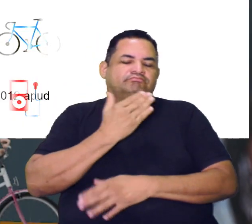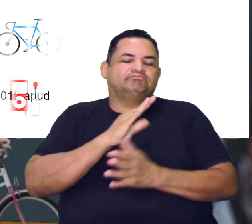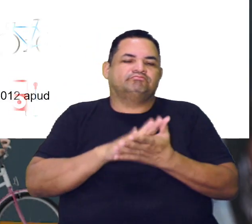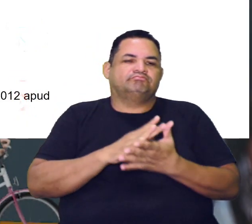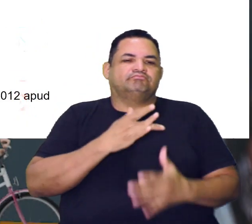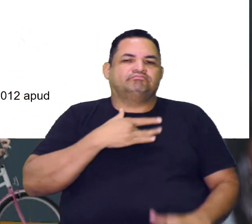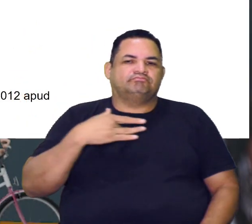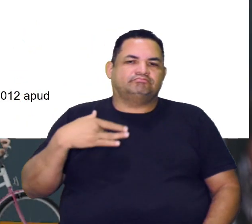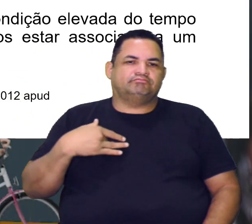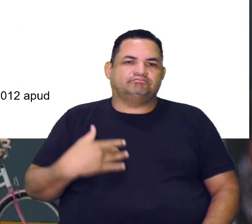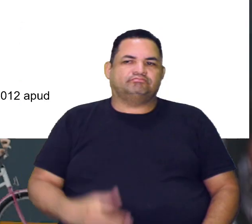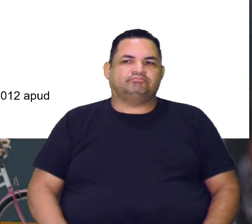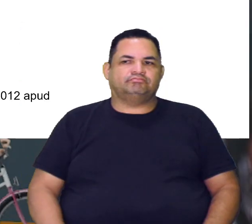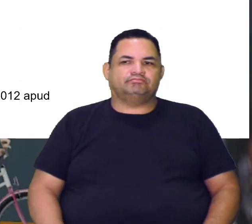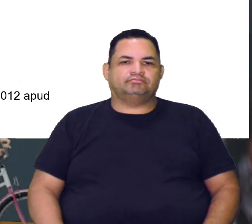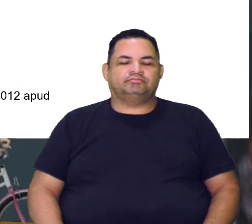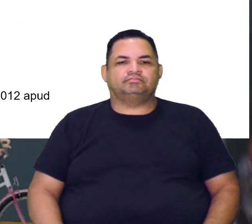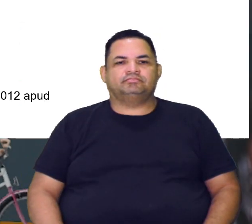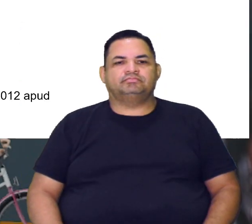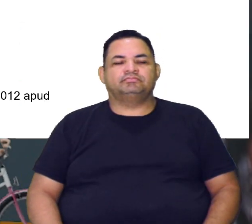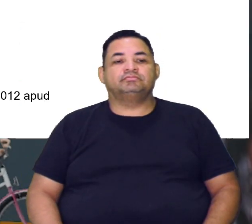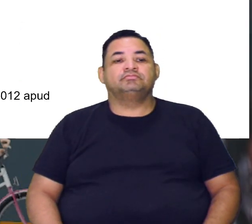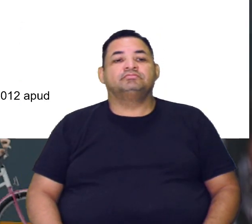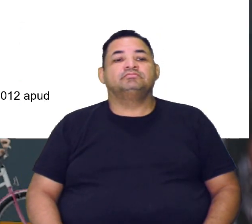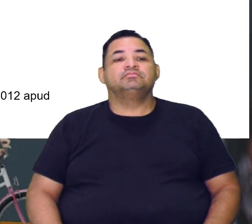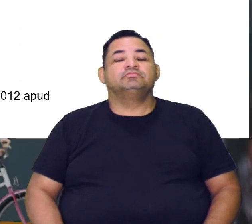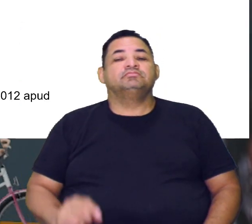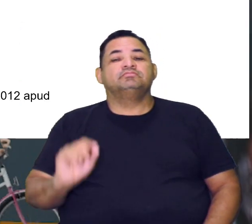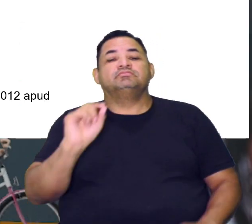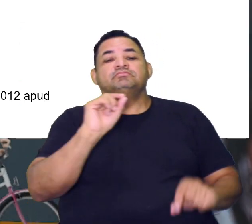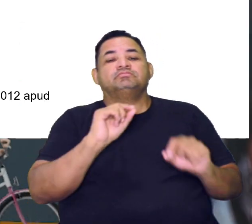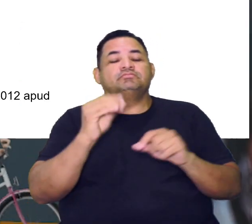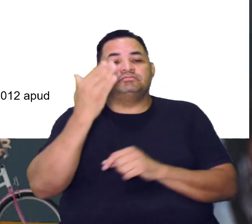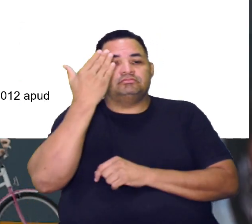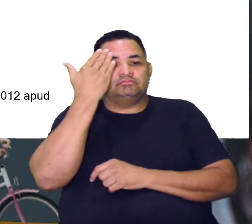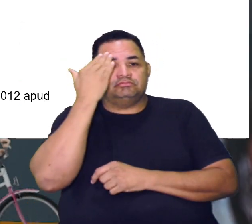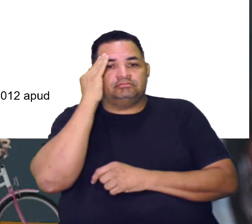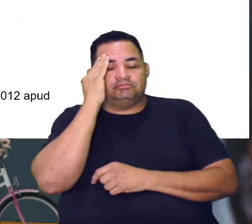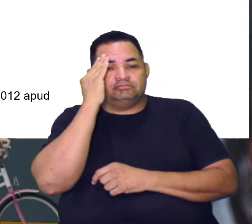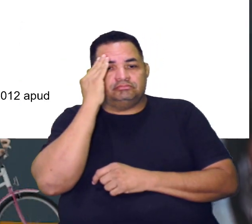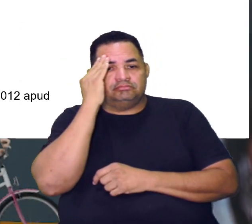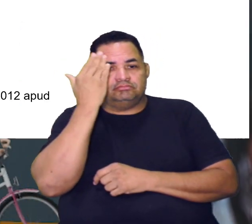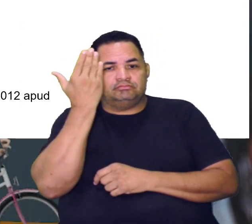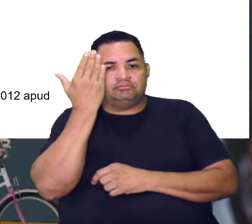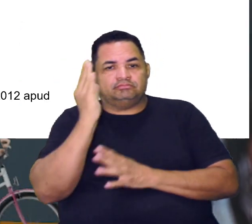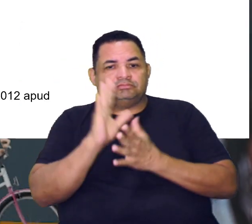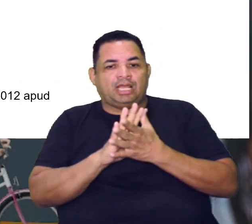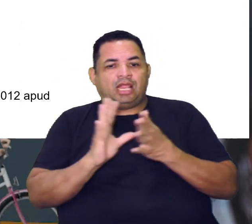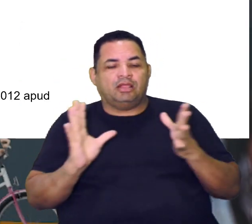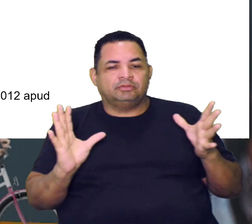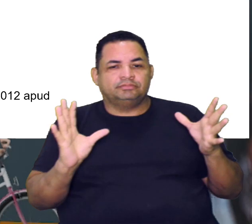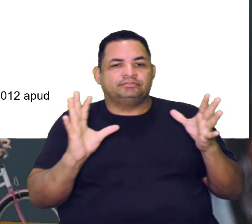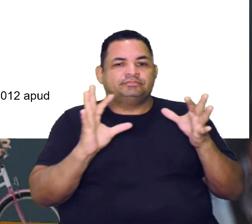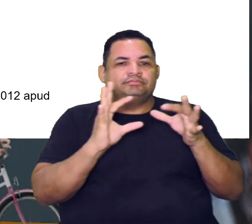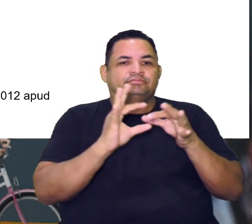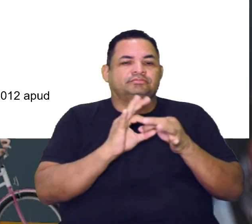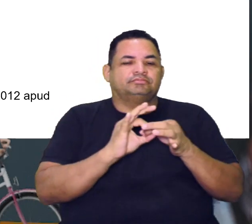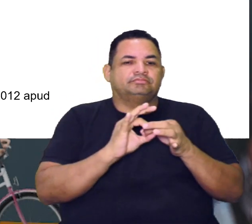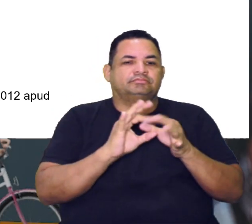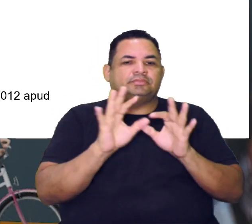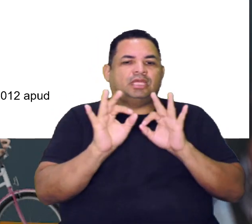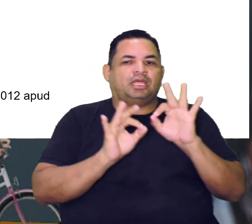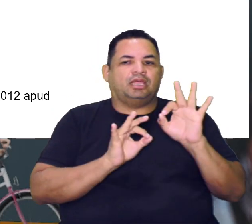Tudo isso faz parte dessa consciência. E aí o que eu entendo? Né? Eu entendo que dentro desse consenso